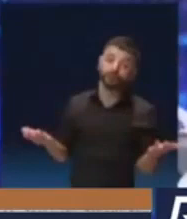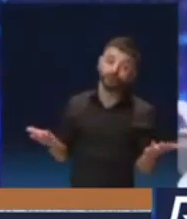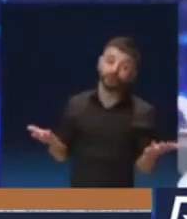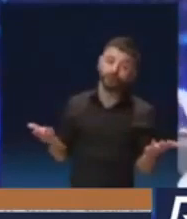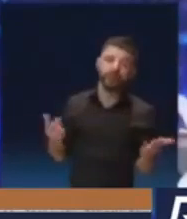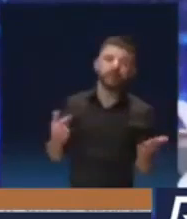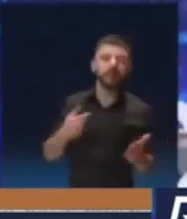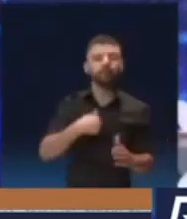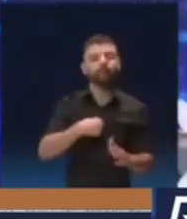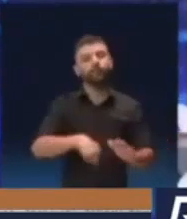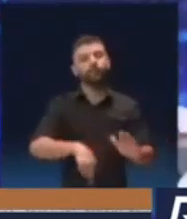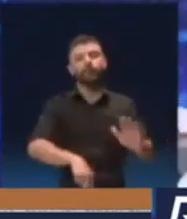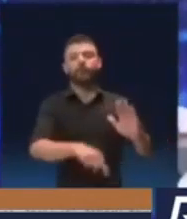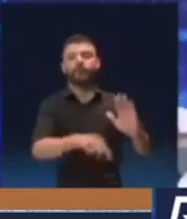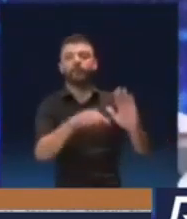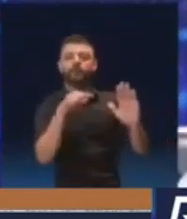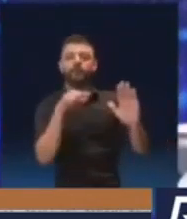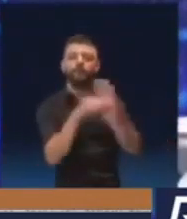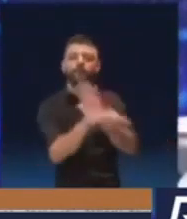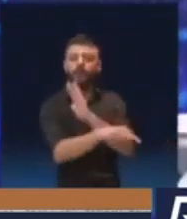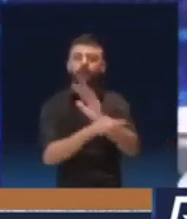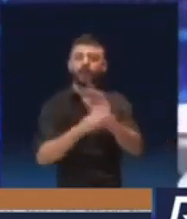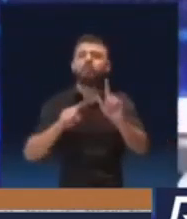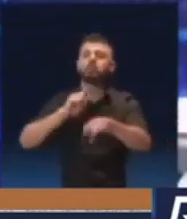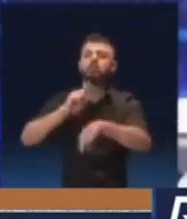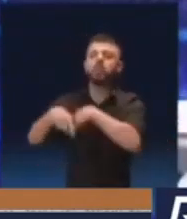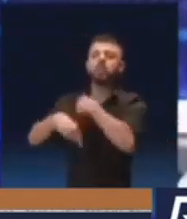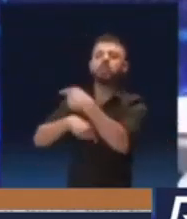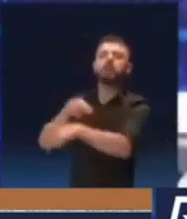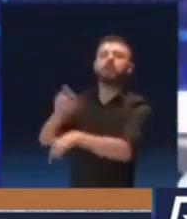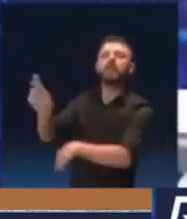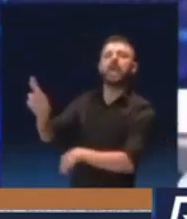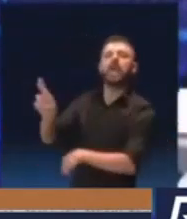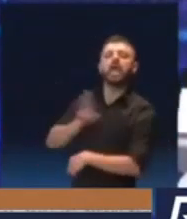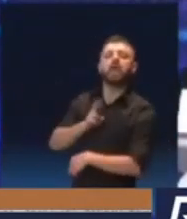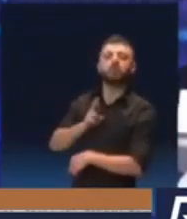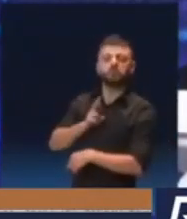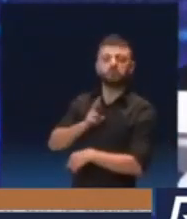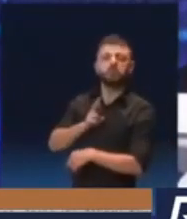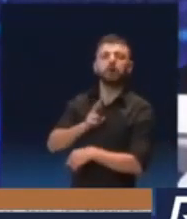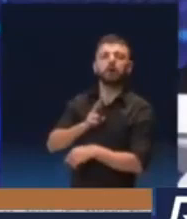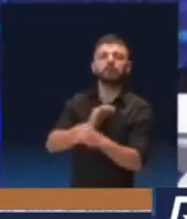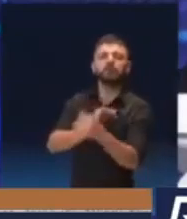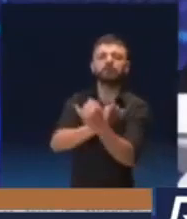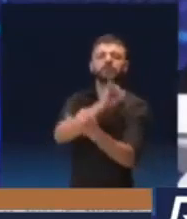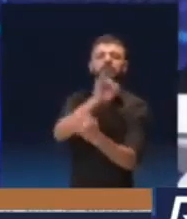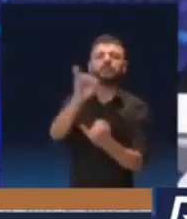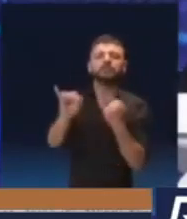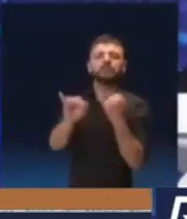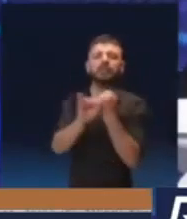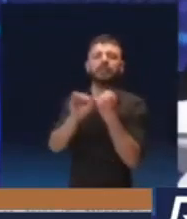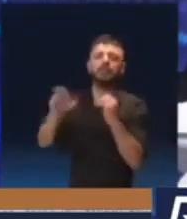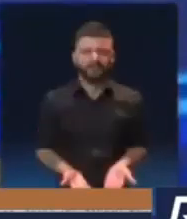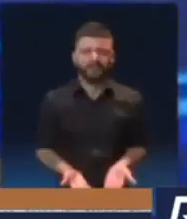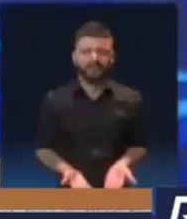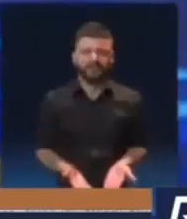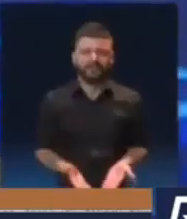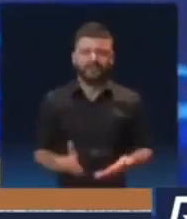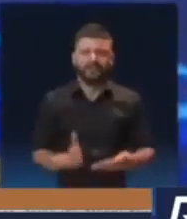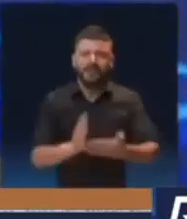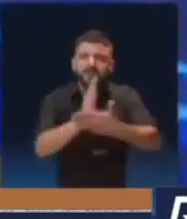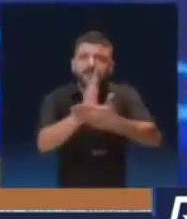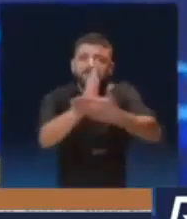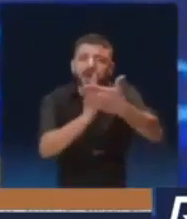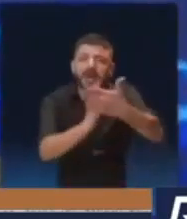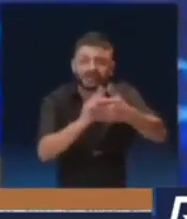Veja, Carlos Massa, aqui no Paraná, filho do Ratinho, comunicador, aqui é conhecido como Ratinho